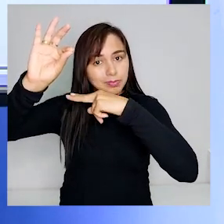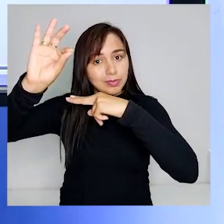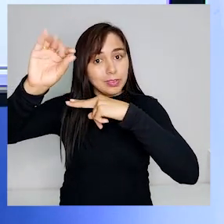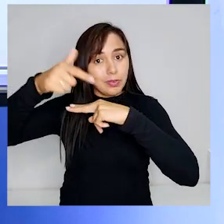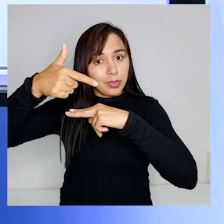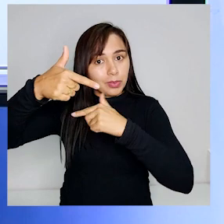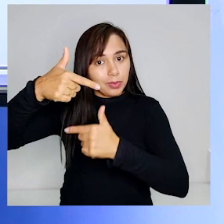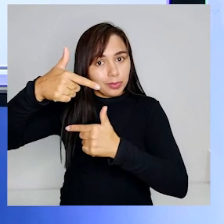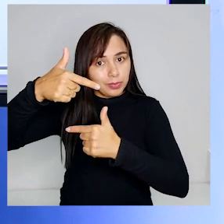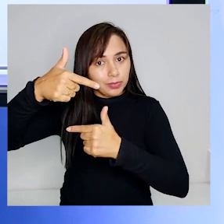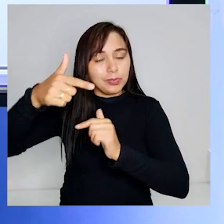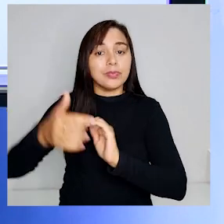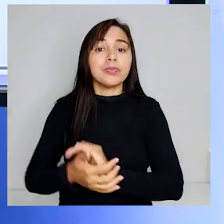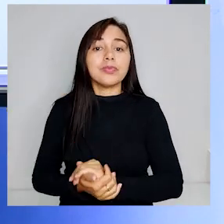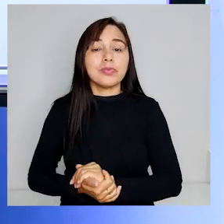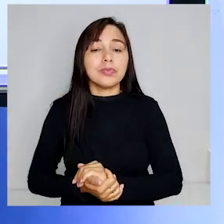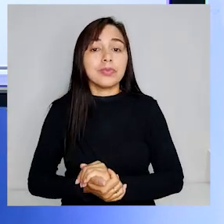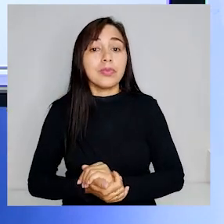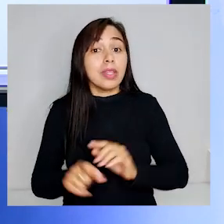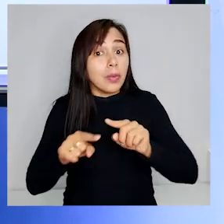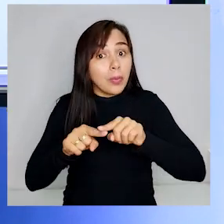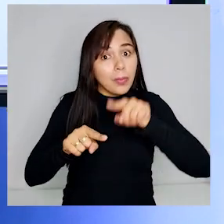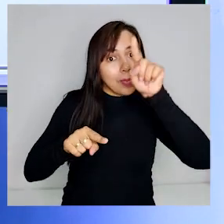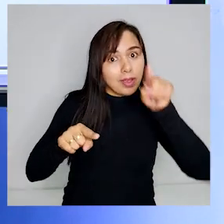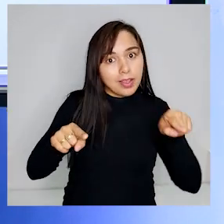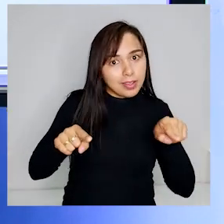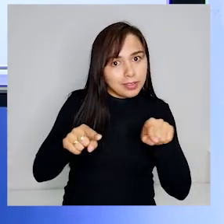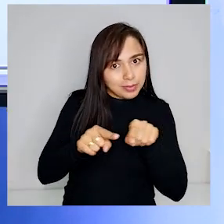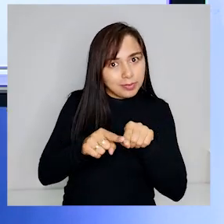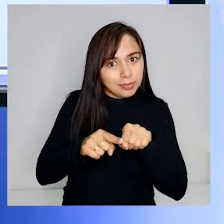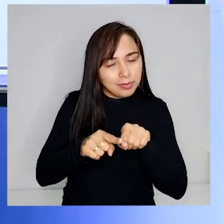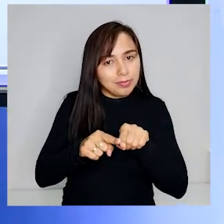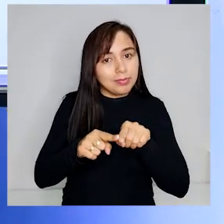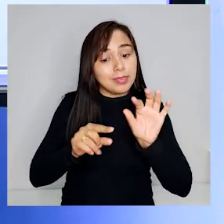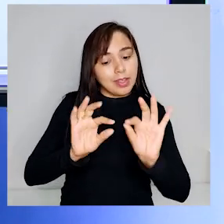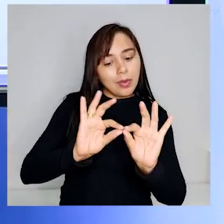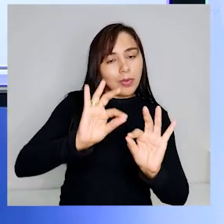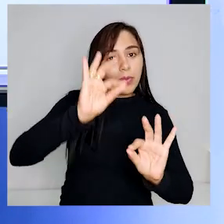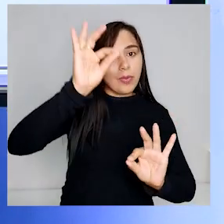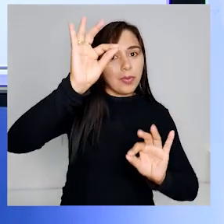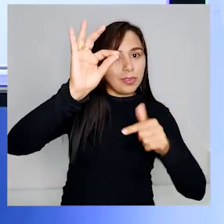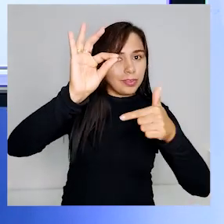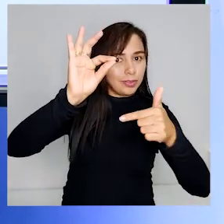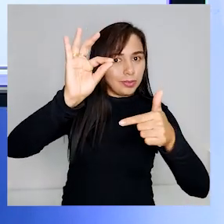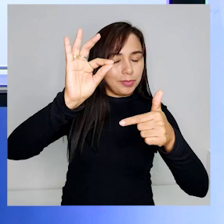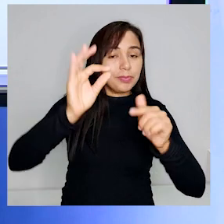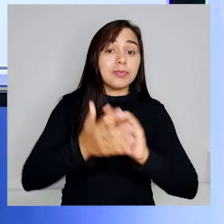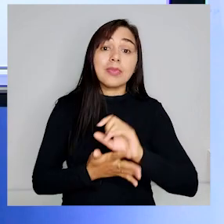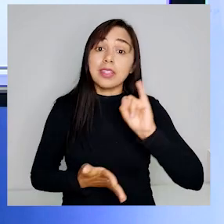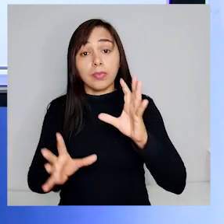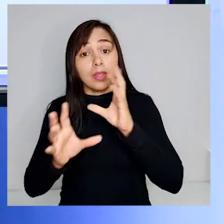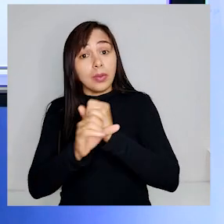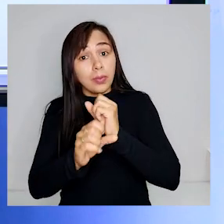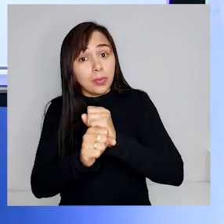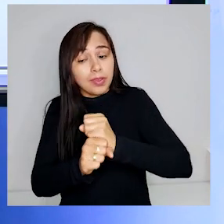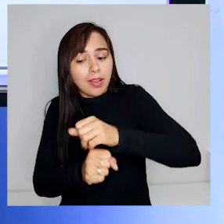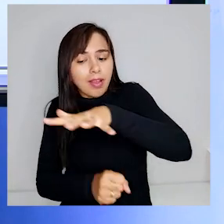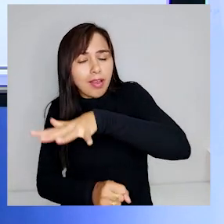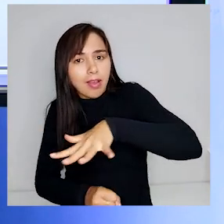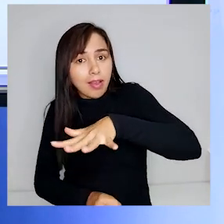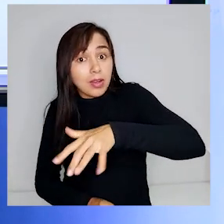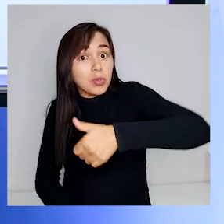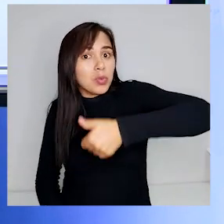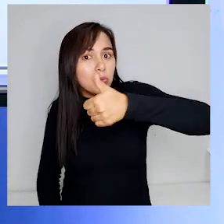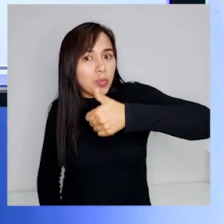esse menor, ele tem aqui uma altura de 2, ok? Se eu calcular a área desse triângulo